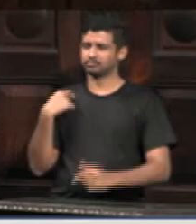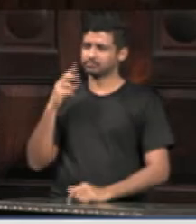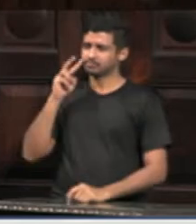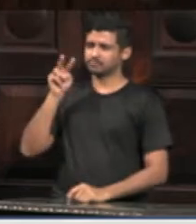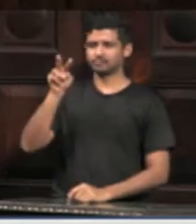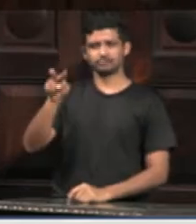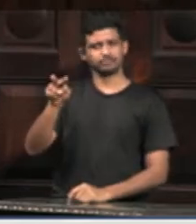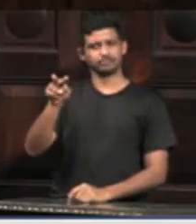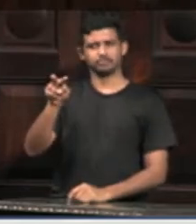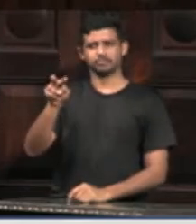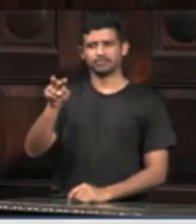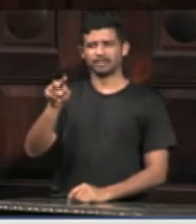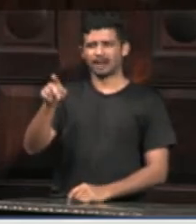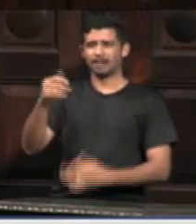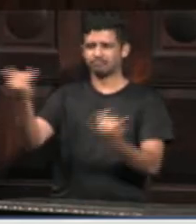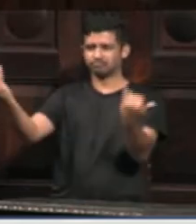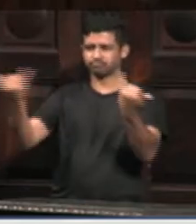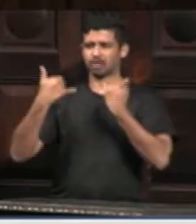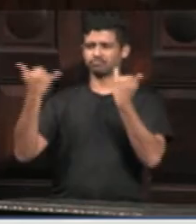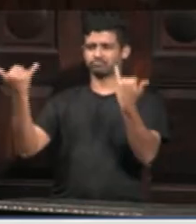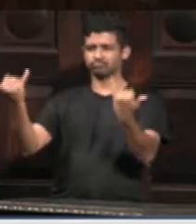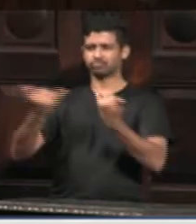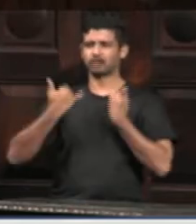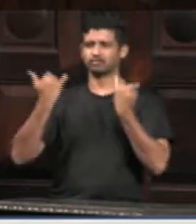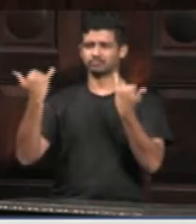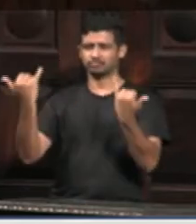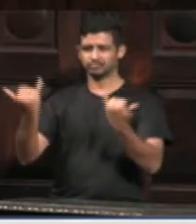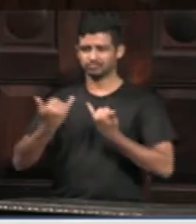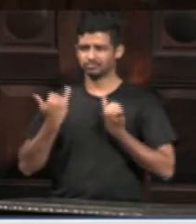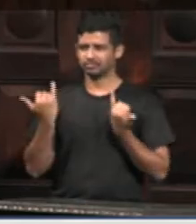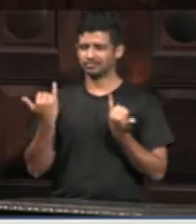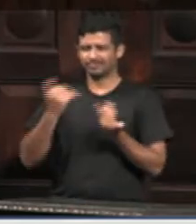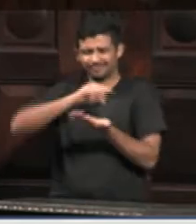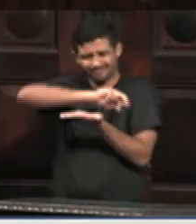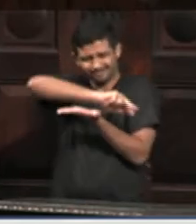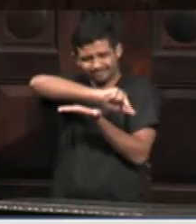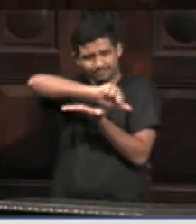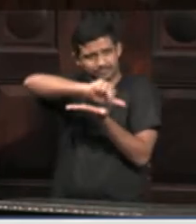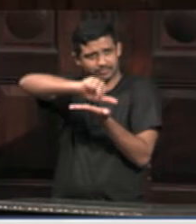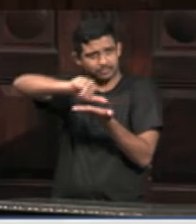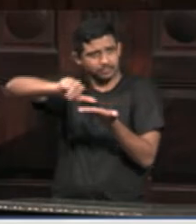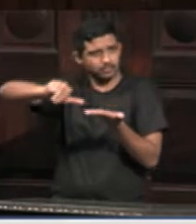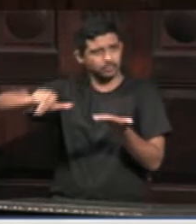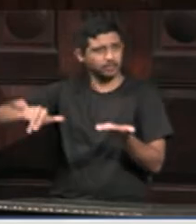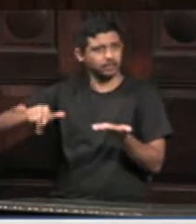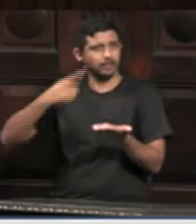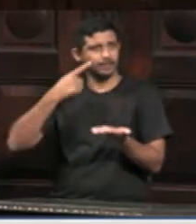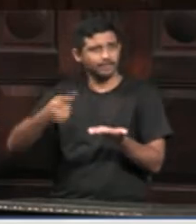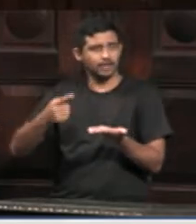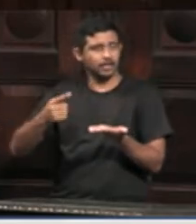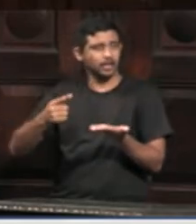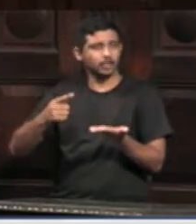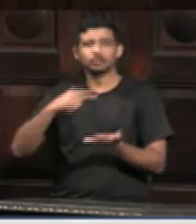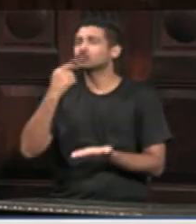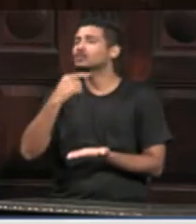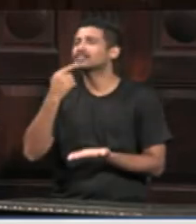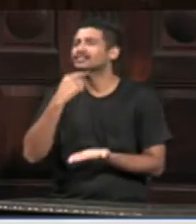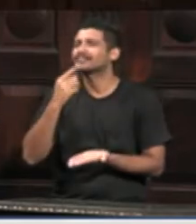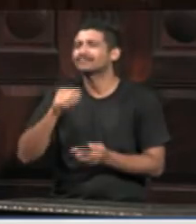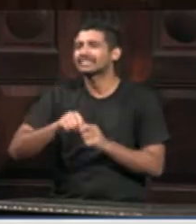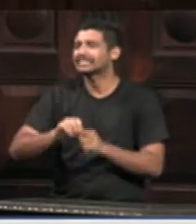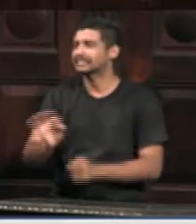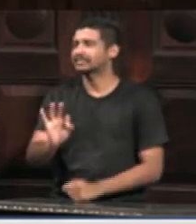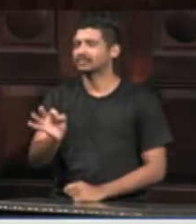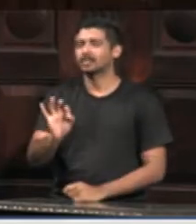verifico que está se anunciando dezenas e centenas de realizações. Só